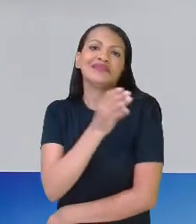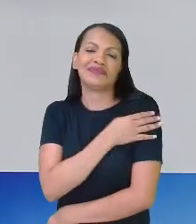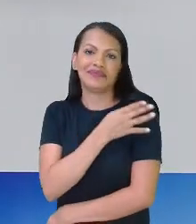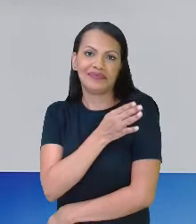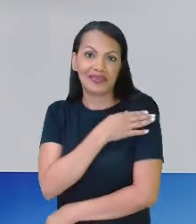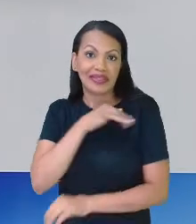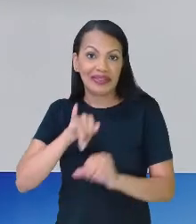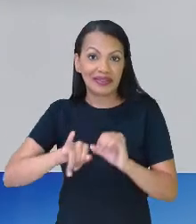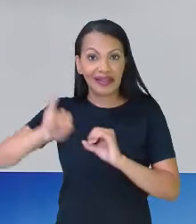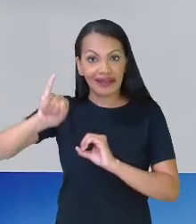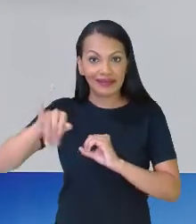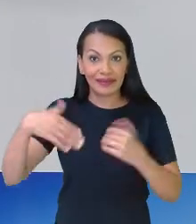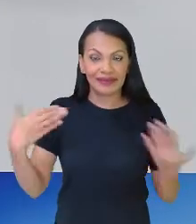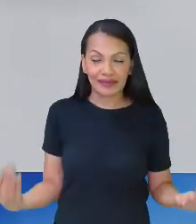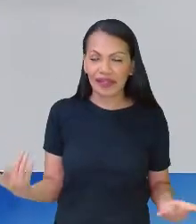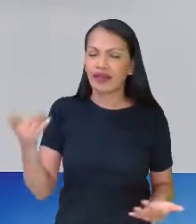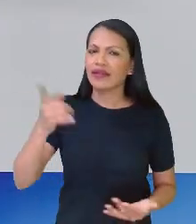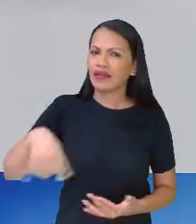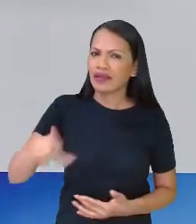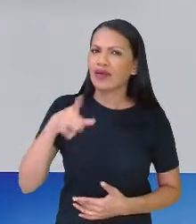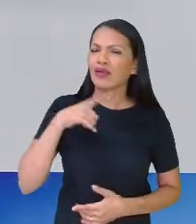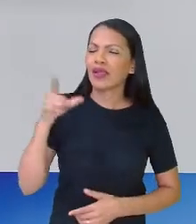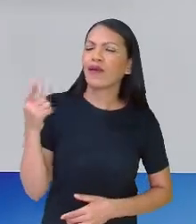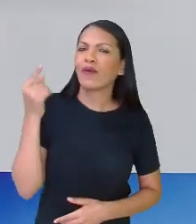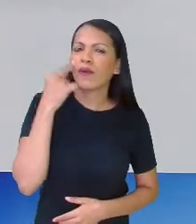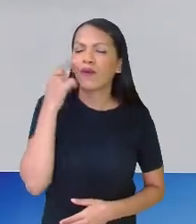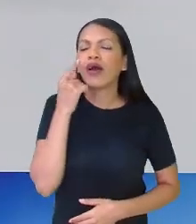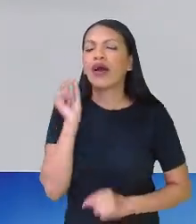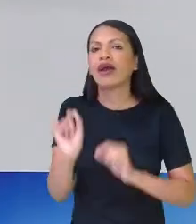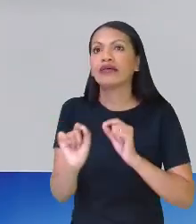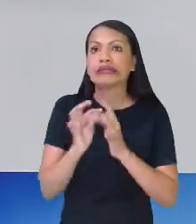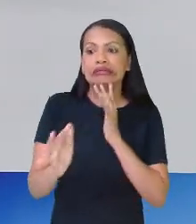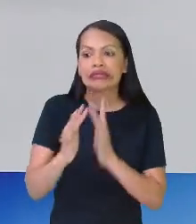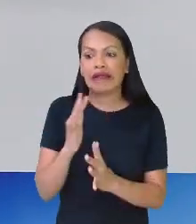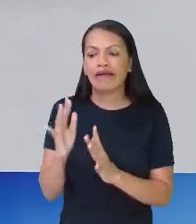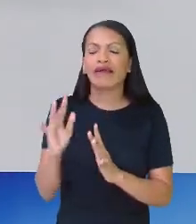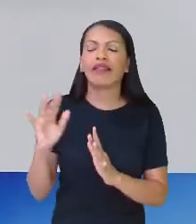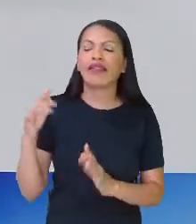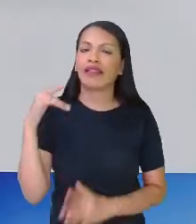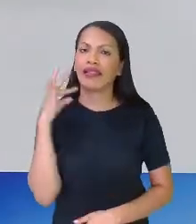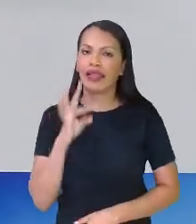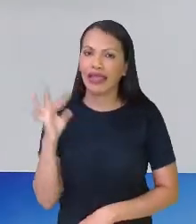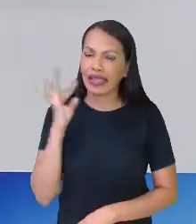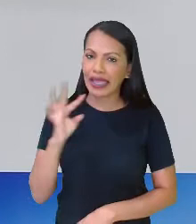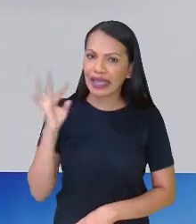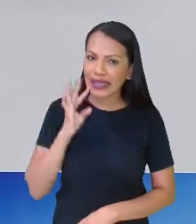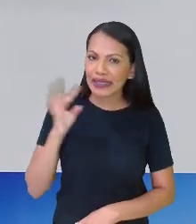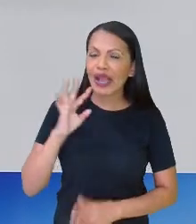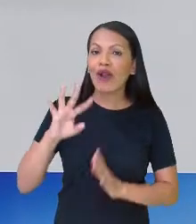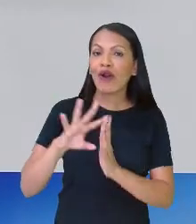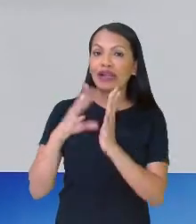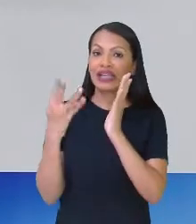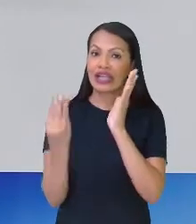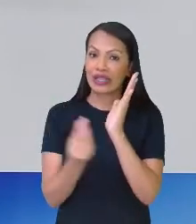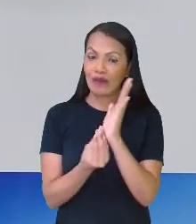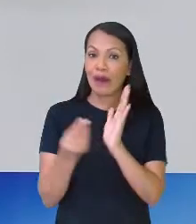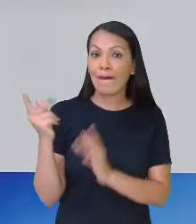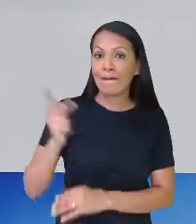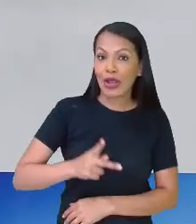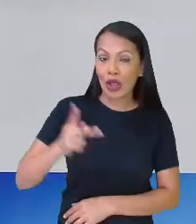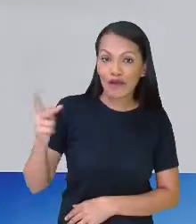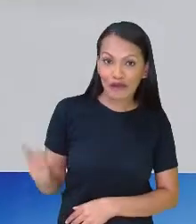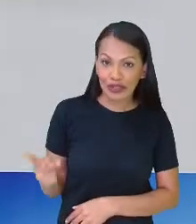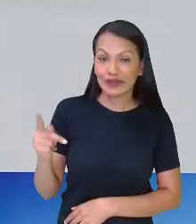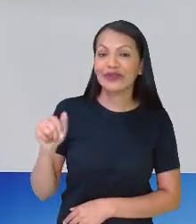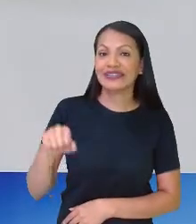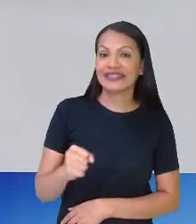e acelera, que a temática é bem legal, a gente vai falar sobre quilombos comigo, professora Sinara Souza. E ali está a